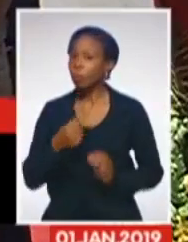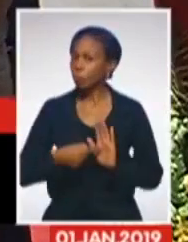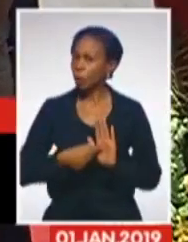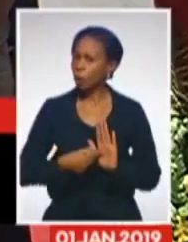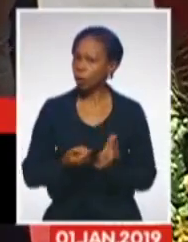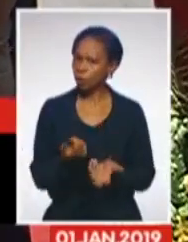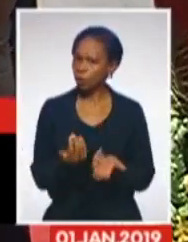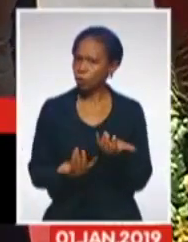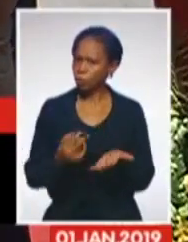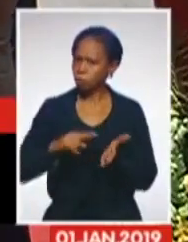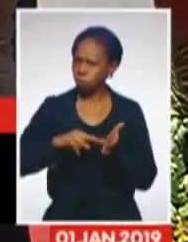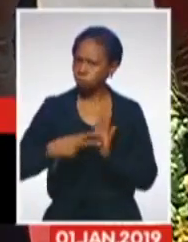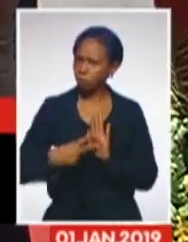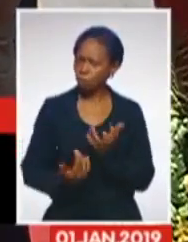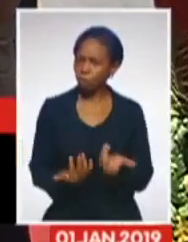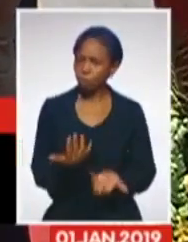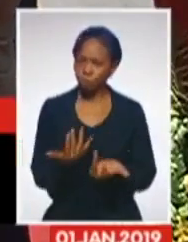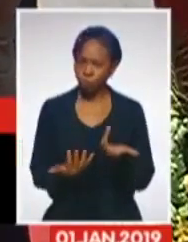do fogo.